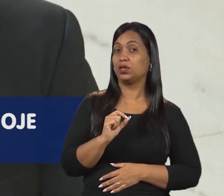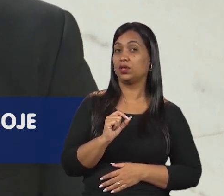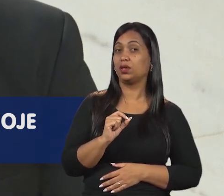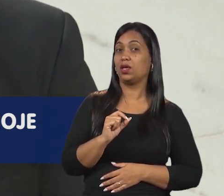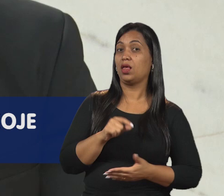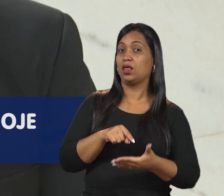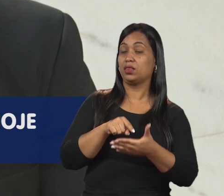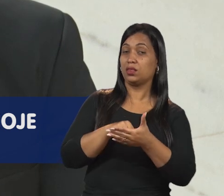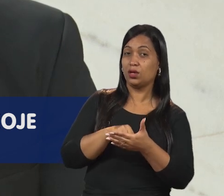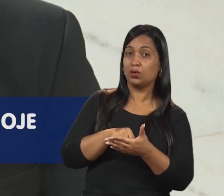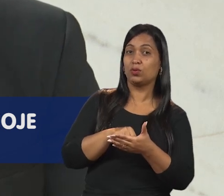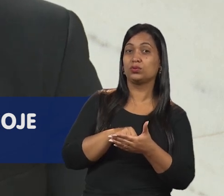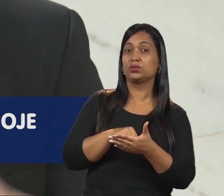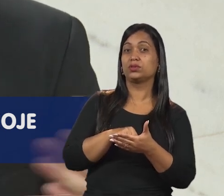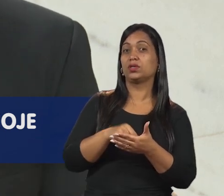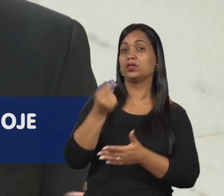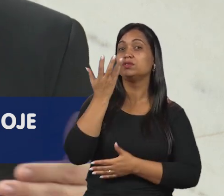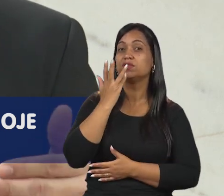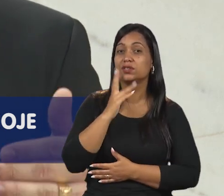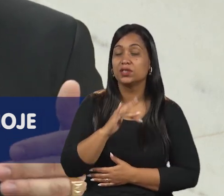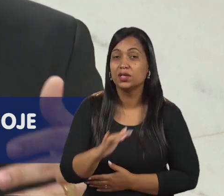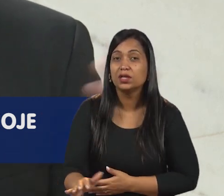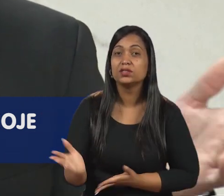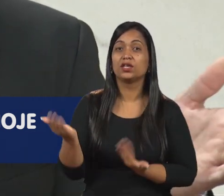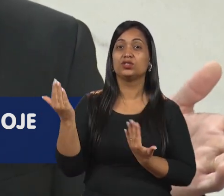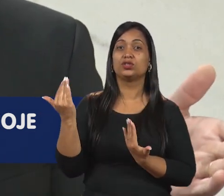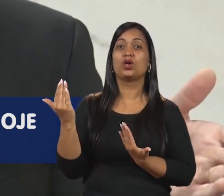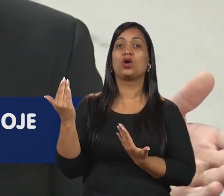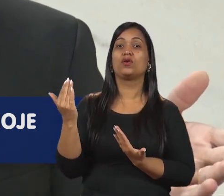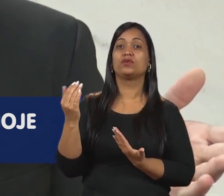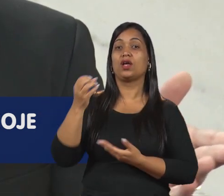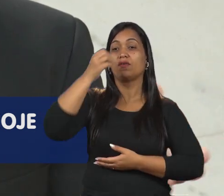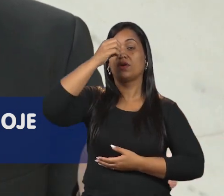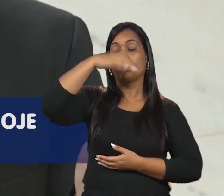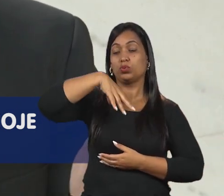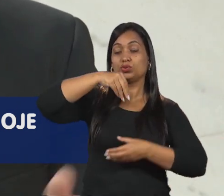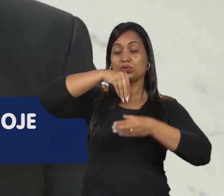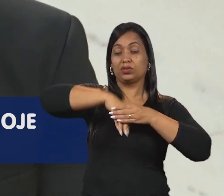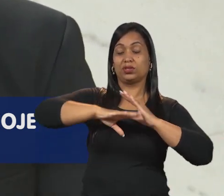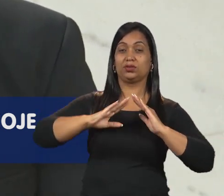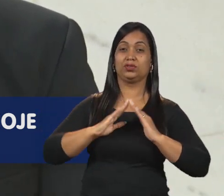recebia denúncias ali de crianças e adolescentes que estavam sofrendo abuso dentro de casa.